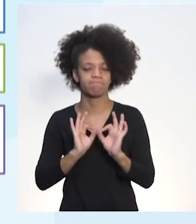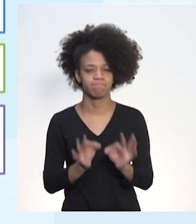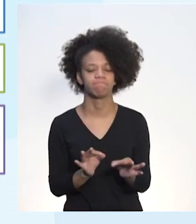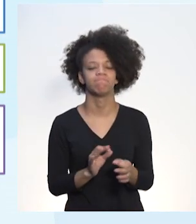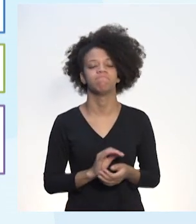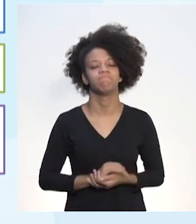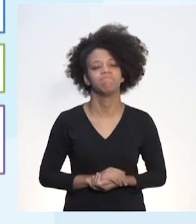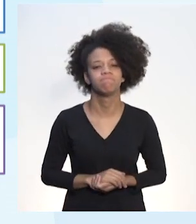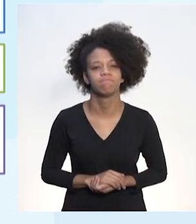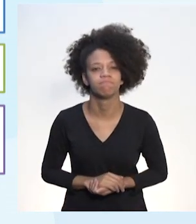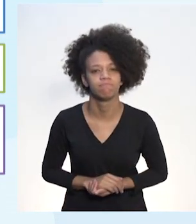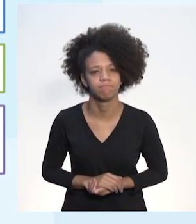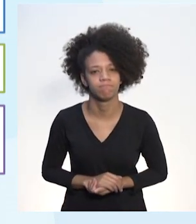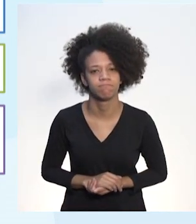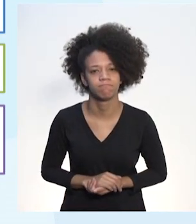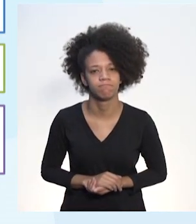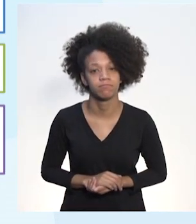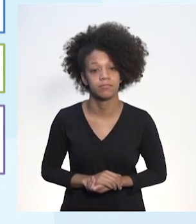determinístico e D,